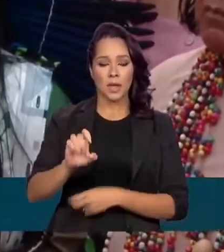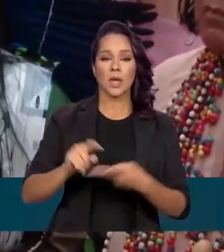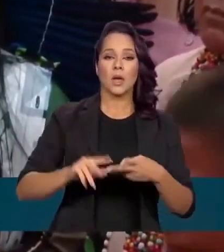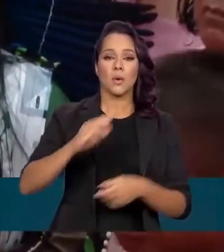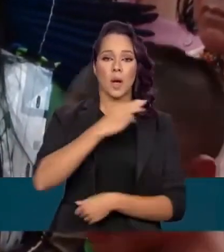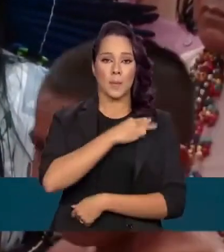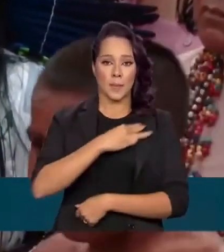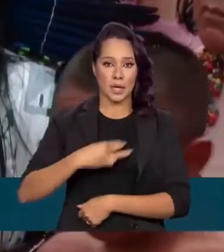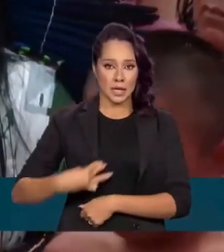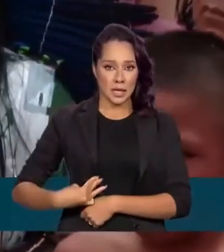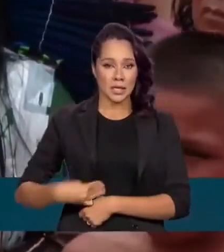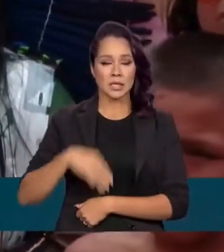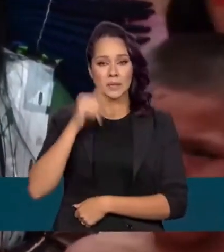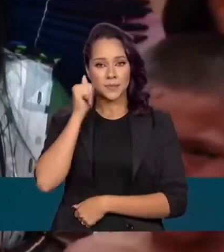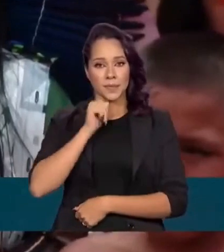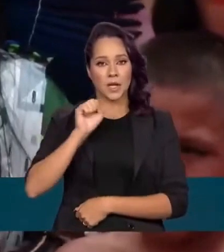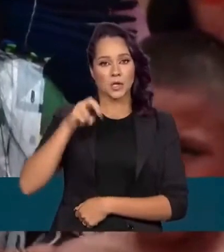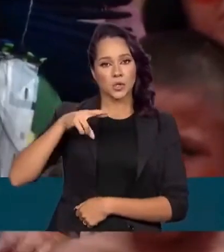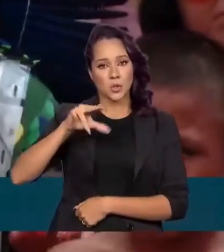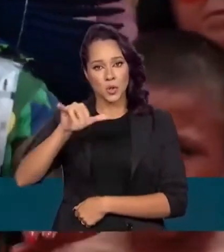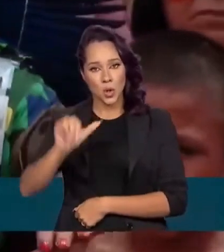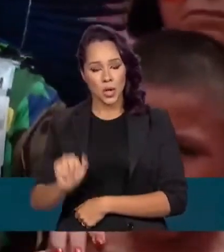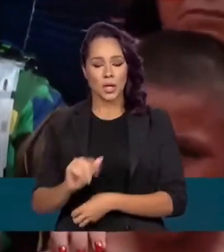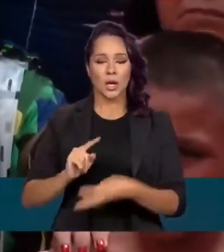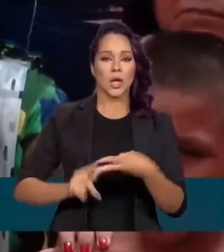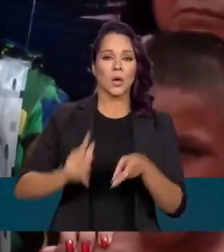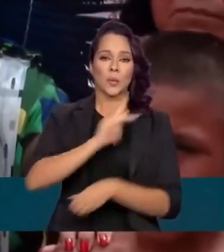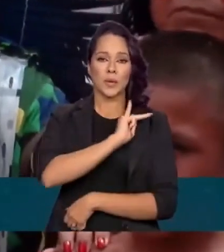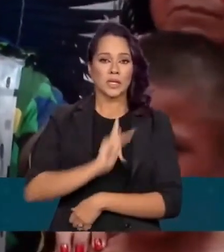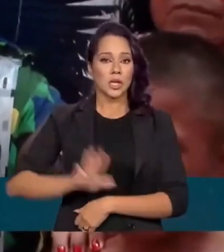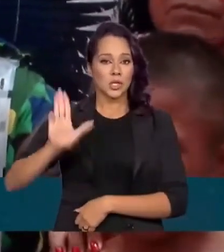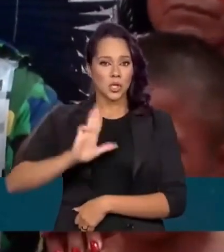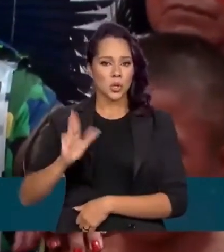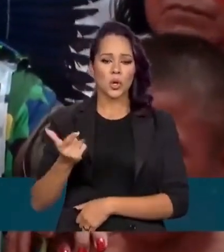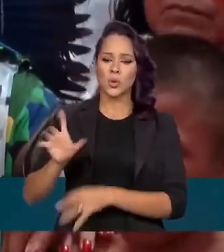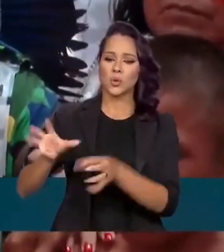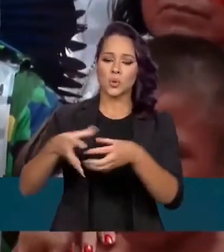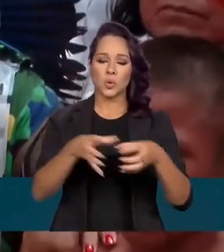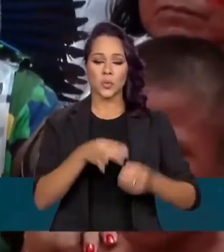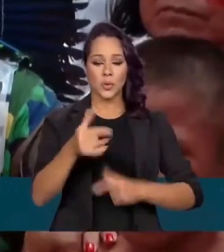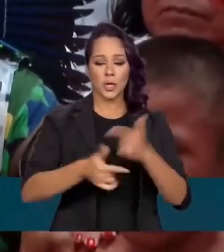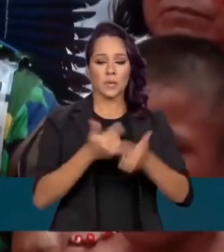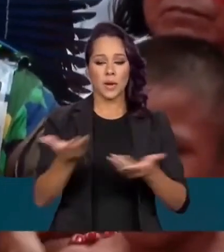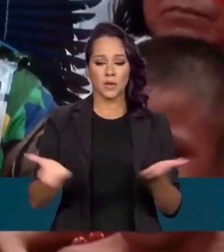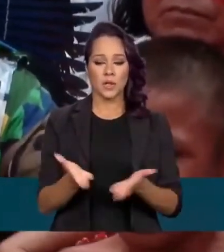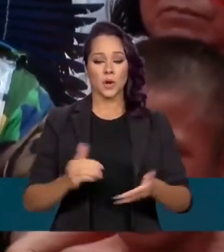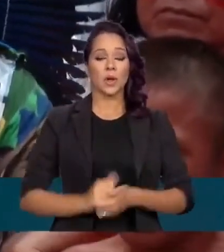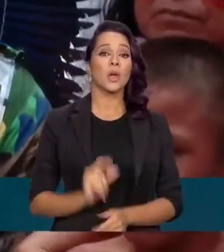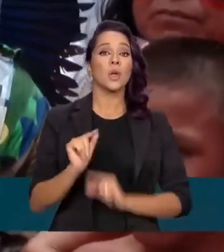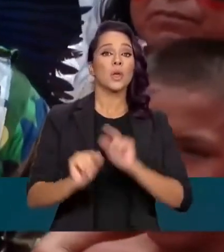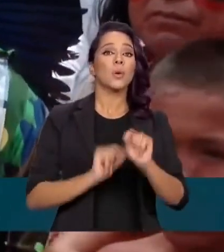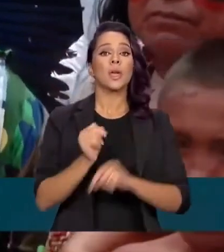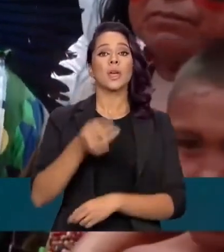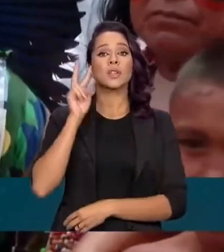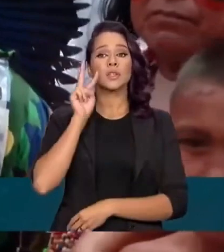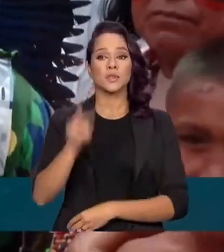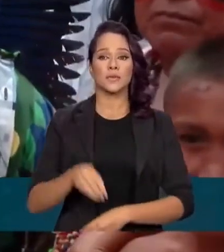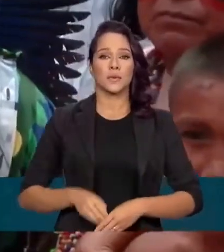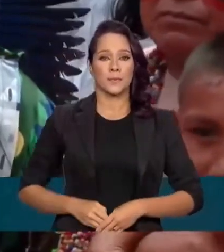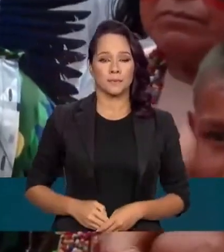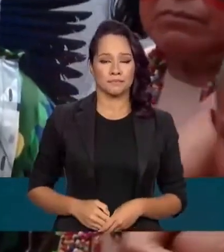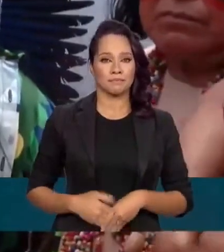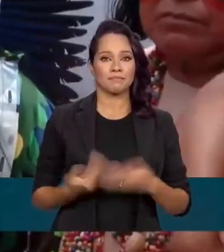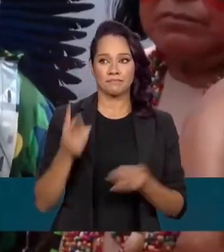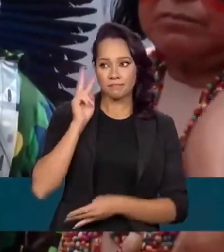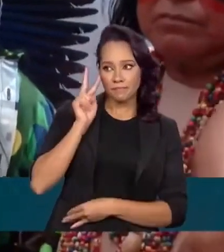ministra Sônia Guajajara, com o presidente Lula e vários membros da equipe atual. E o que que nós vimos?